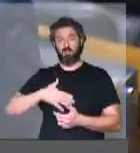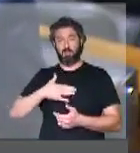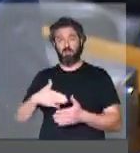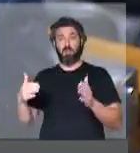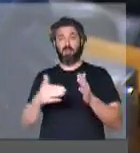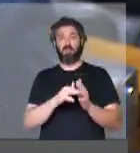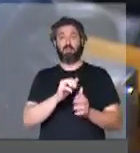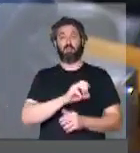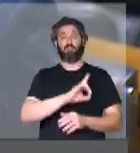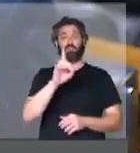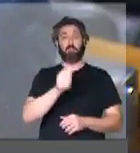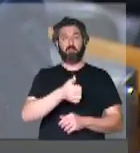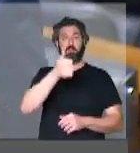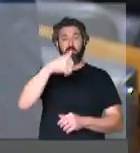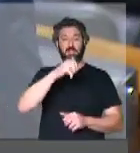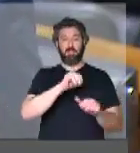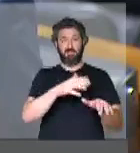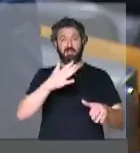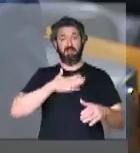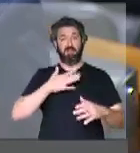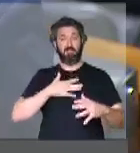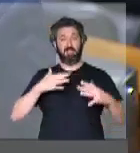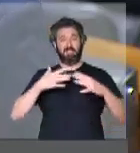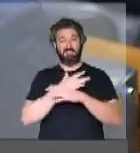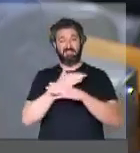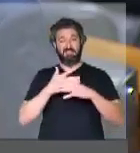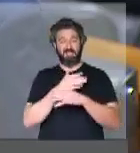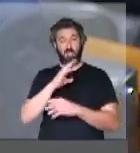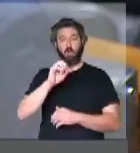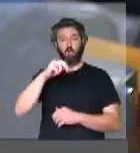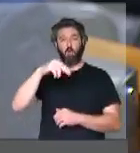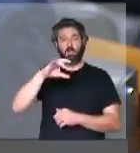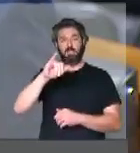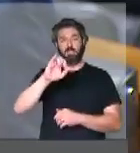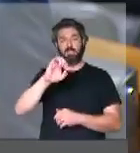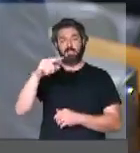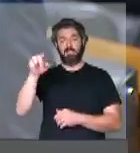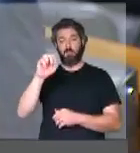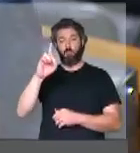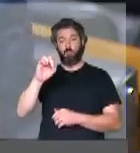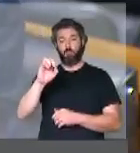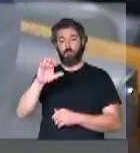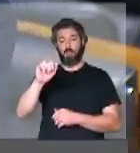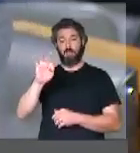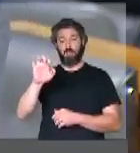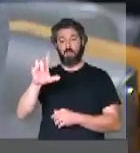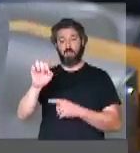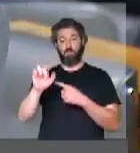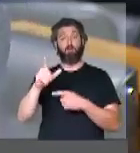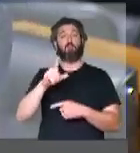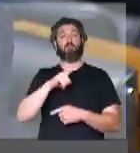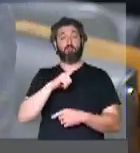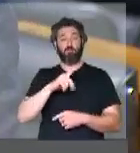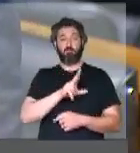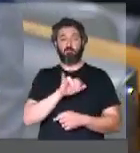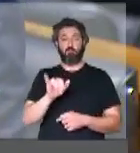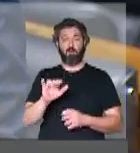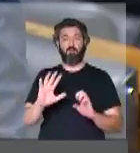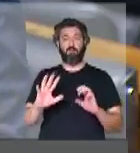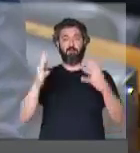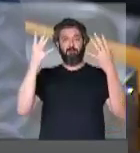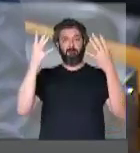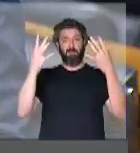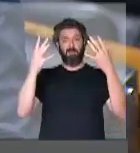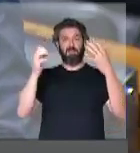1º de setembro, no meu município, na minha terra natal, município de Conceição do Castelo, onde acontecerá a 28ª edição